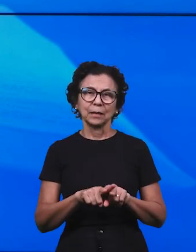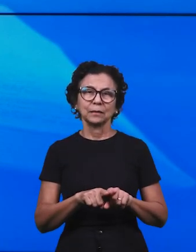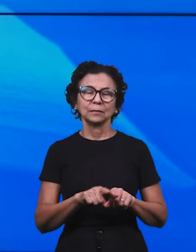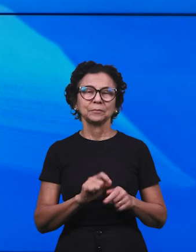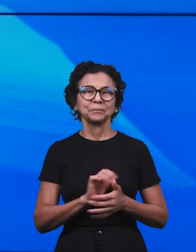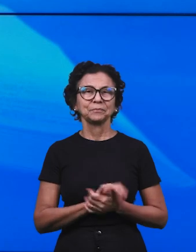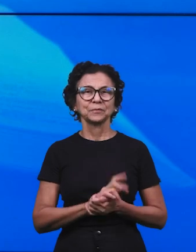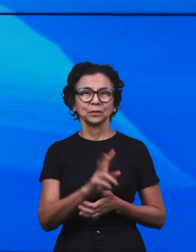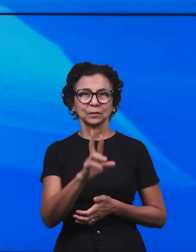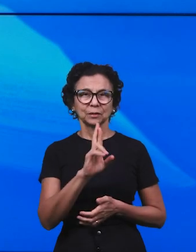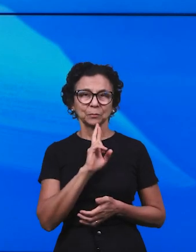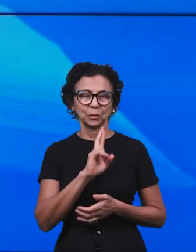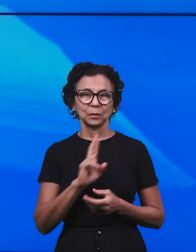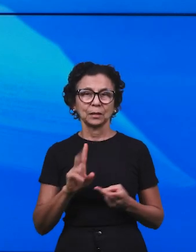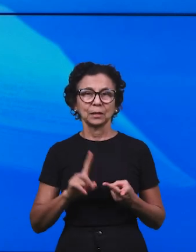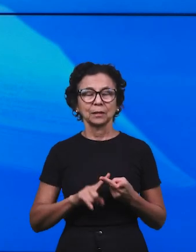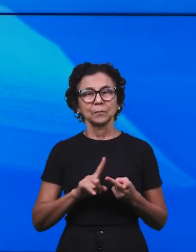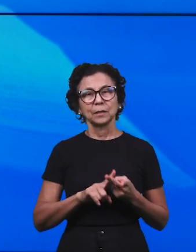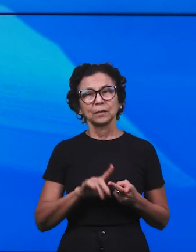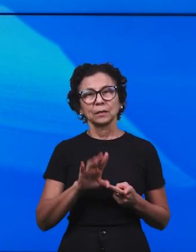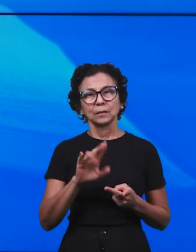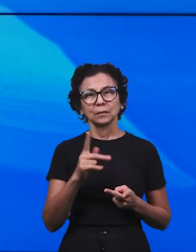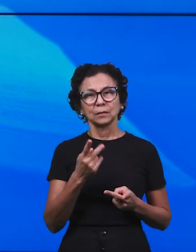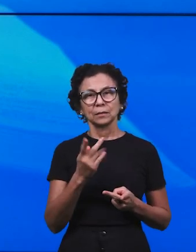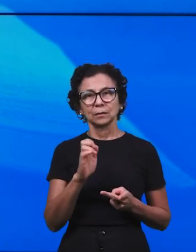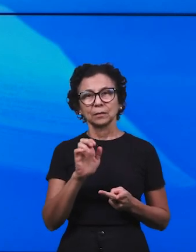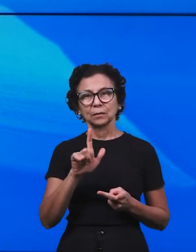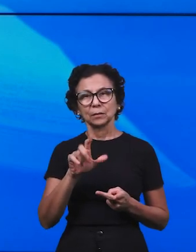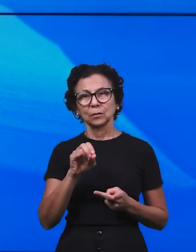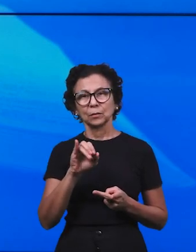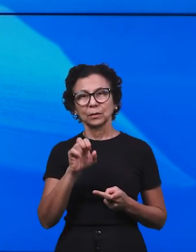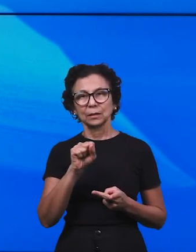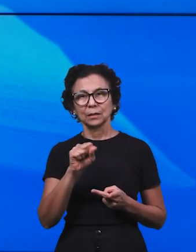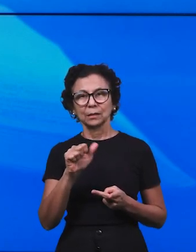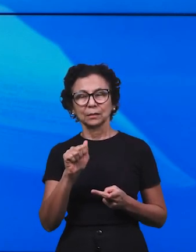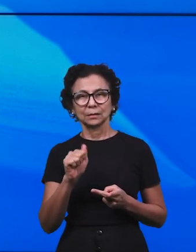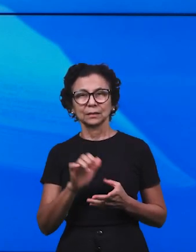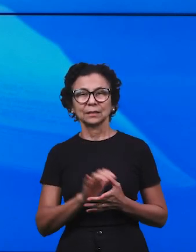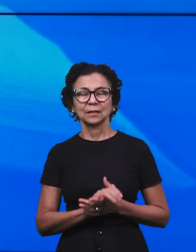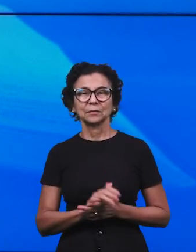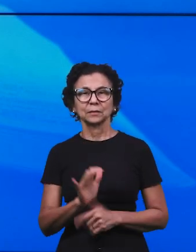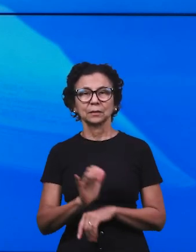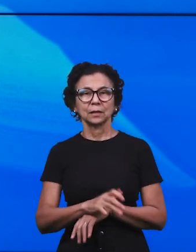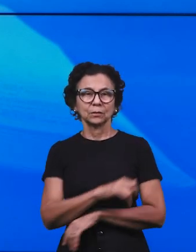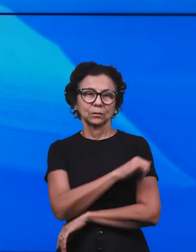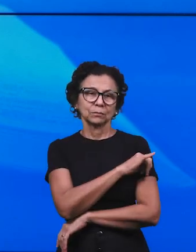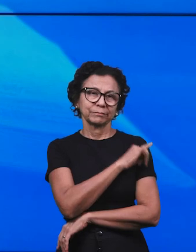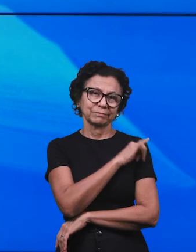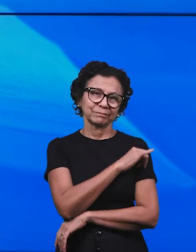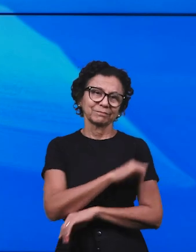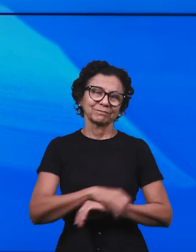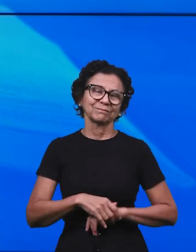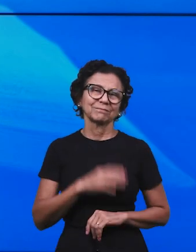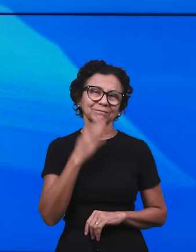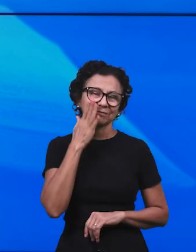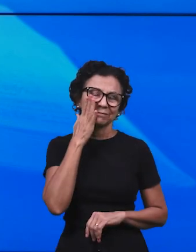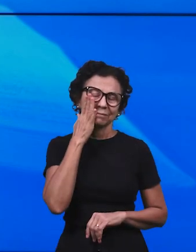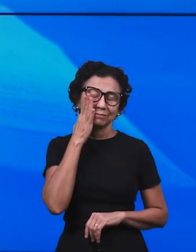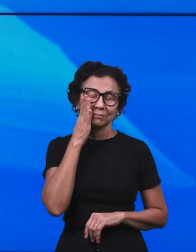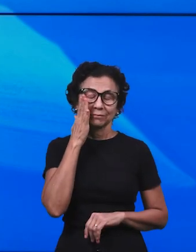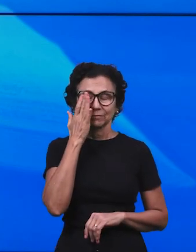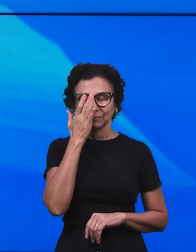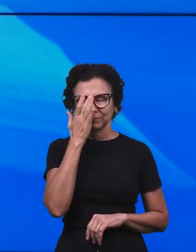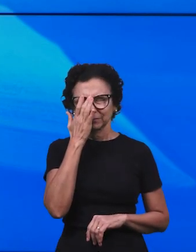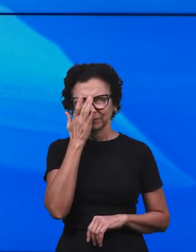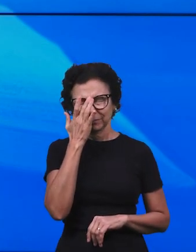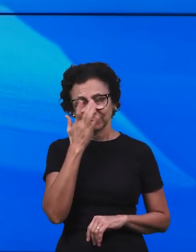a Heloísa Rosa Lírio, lá da cidade de Macaé, no estado do Rio de Janeiro. Vamos então ver aqui como